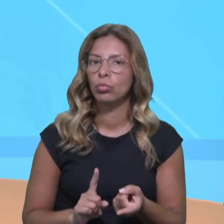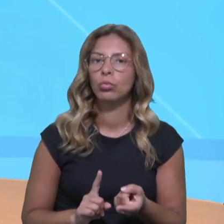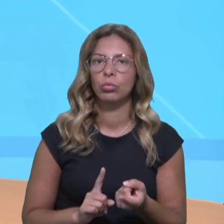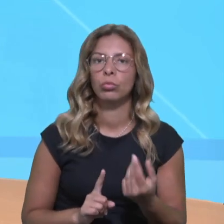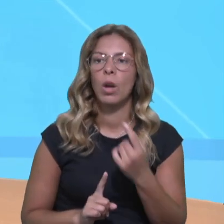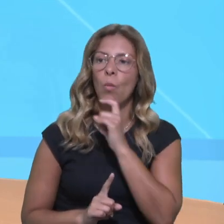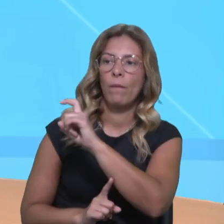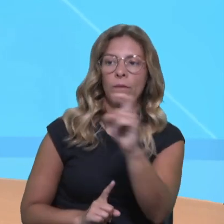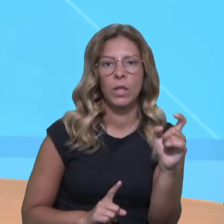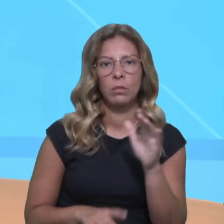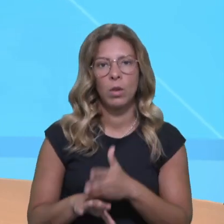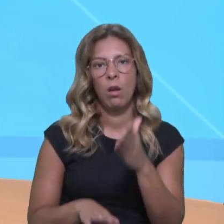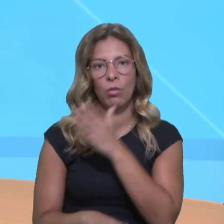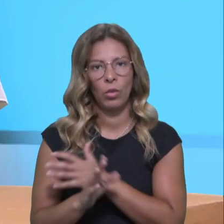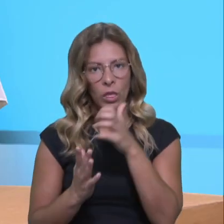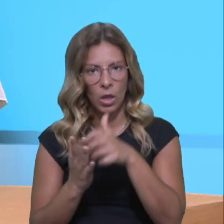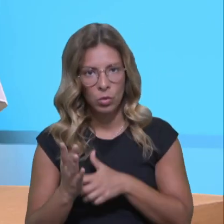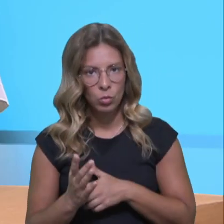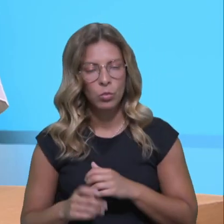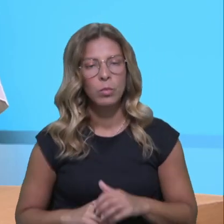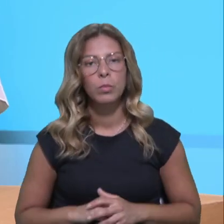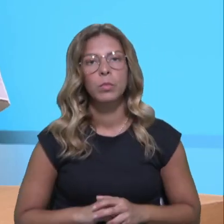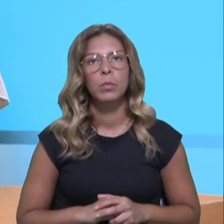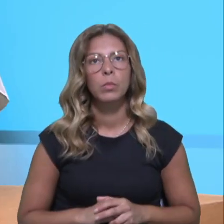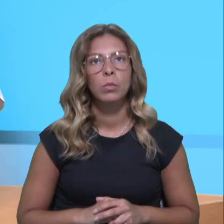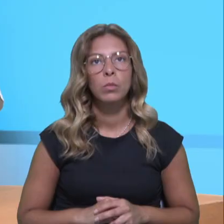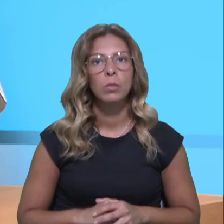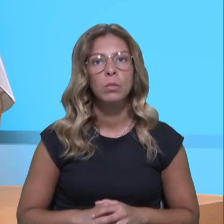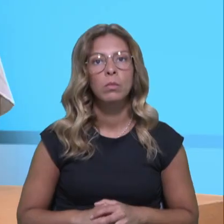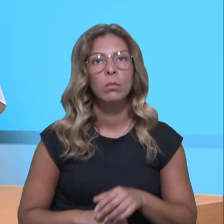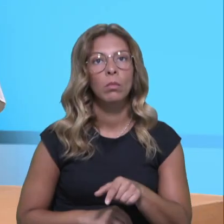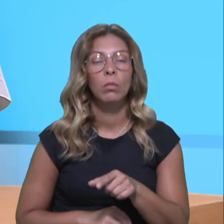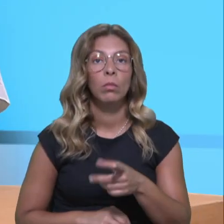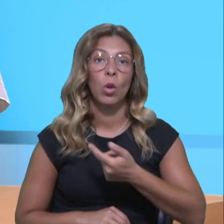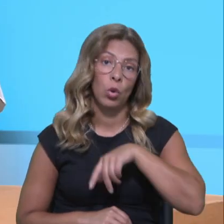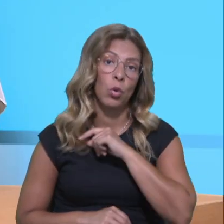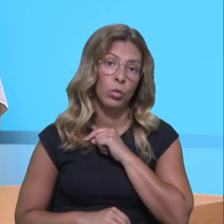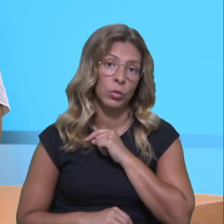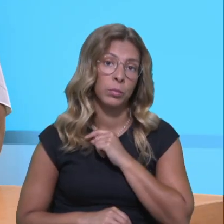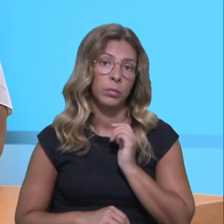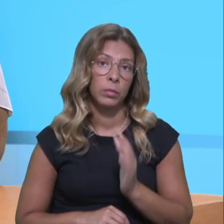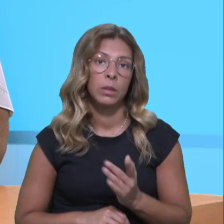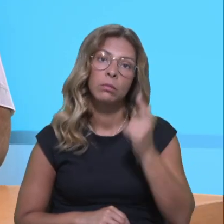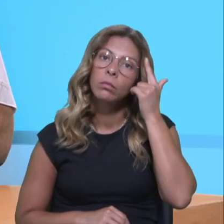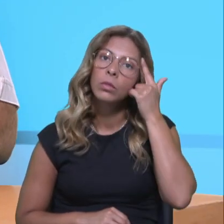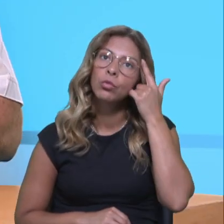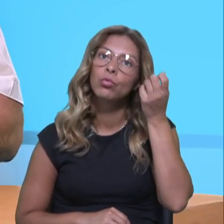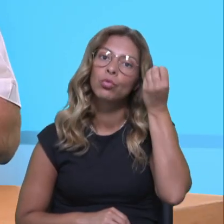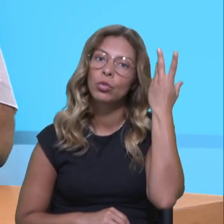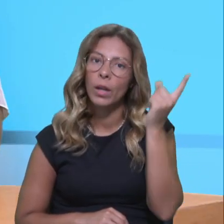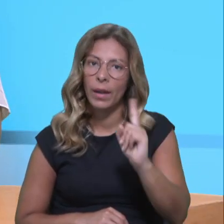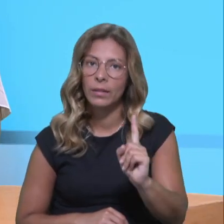a partir do texto do Evangelho? Olha, em primeiro lugar, não podemos esquecer que ele começa precisamente com o verbo